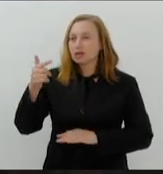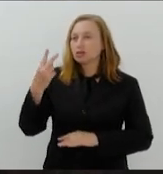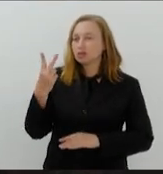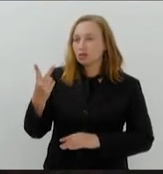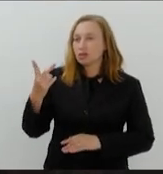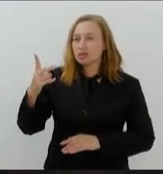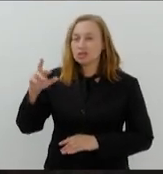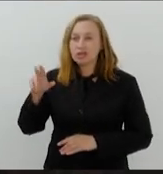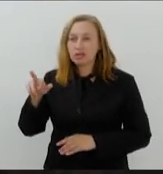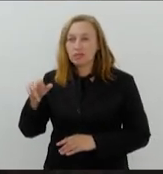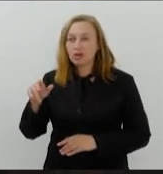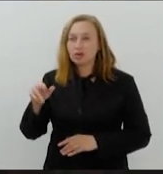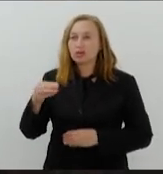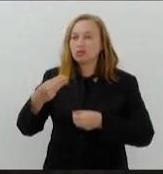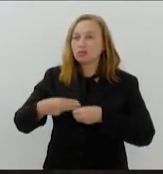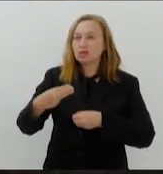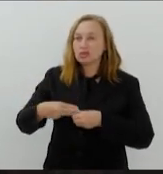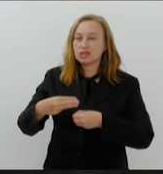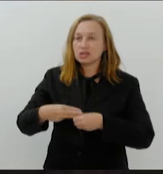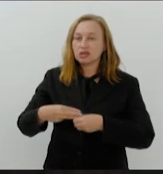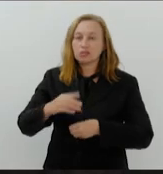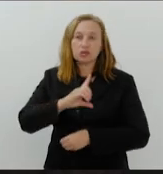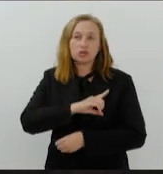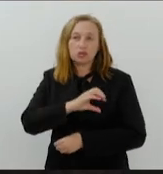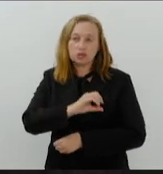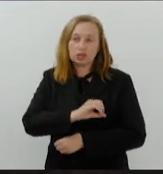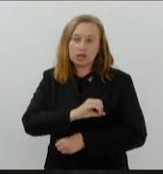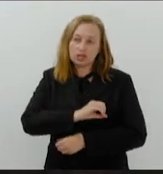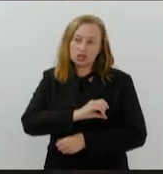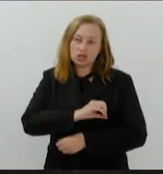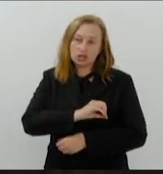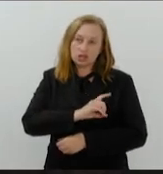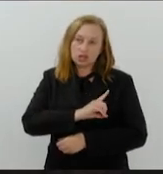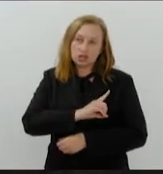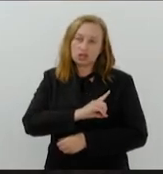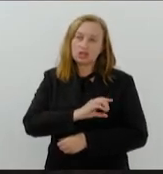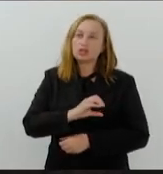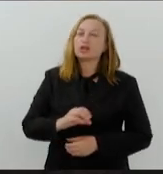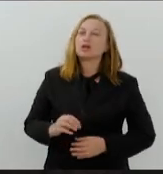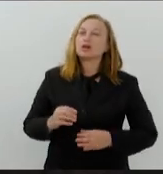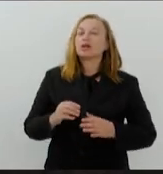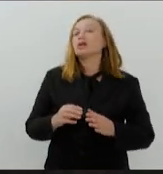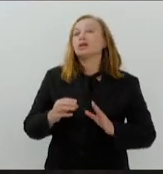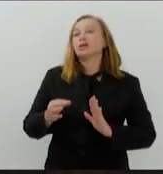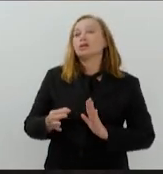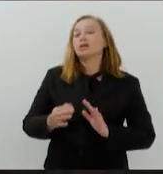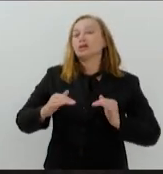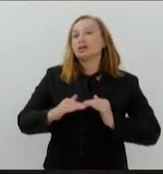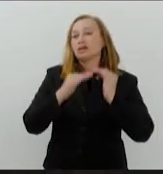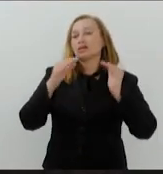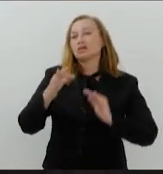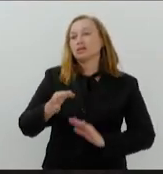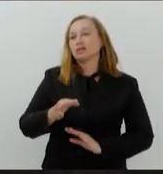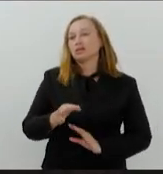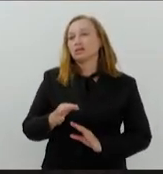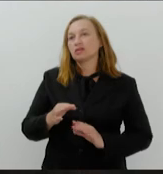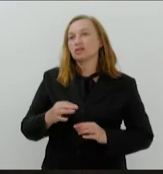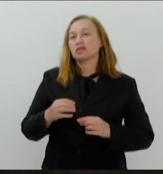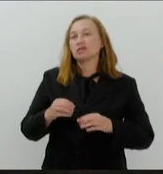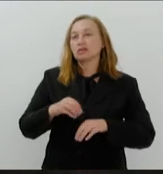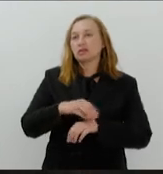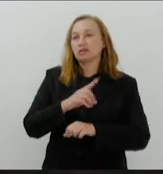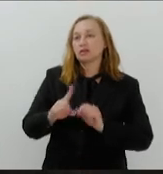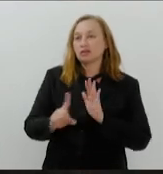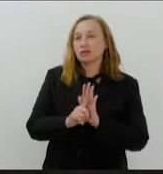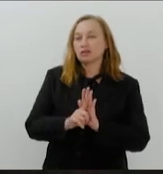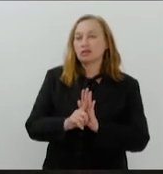Dois Irmãos, no município de Duque de Caxias. Pareceres da comissão de indicação legislativa favorável. Relator, deputado Rafael do